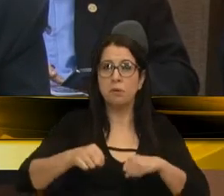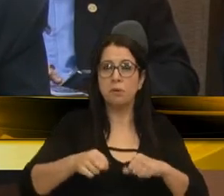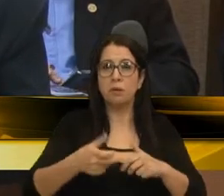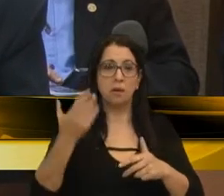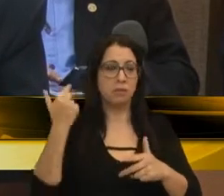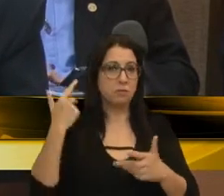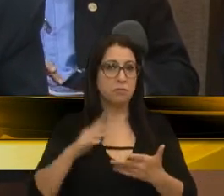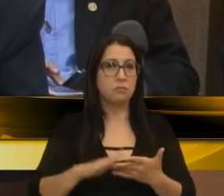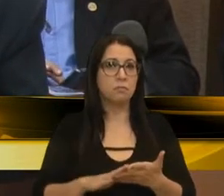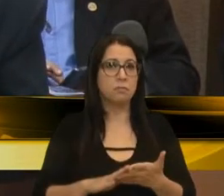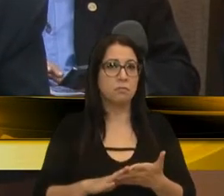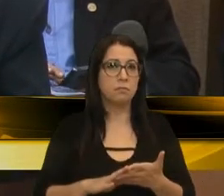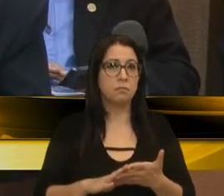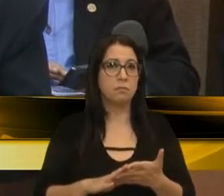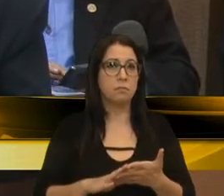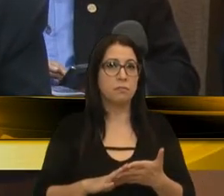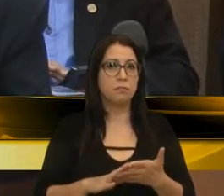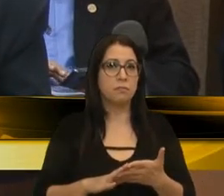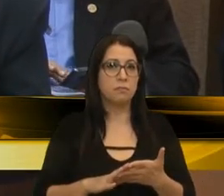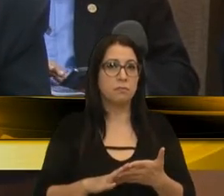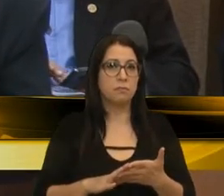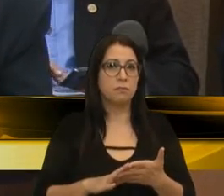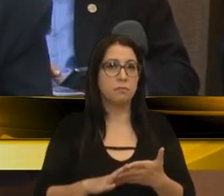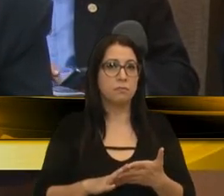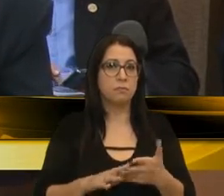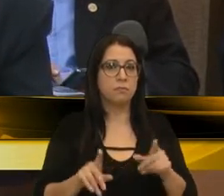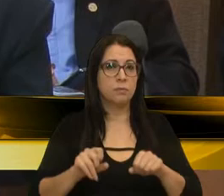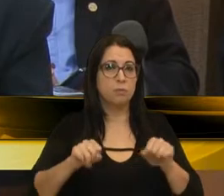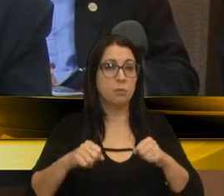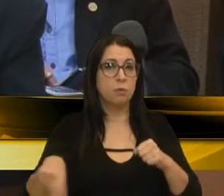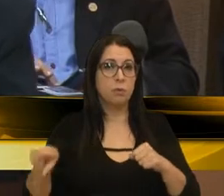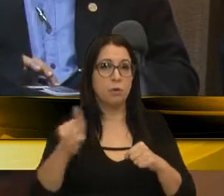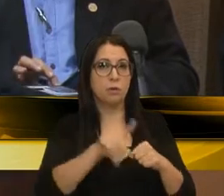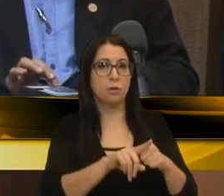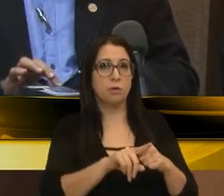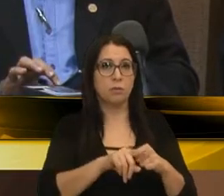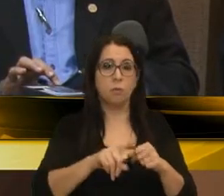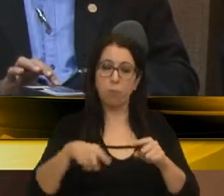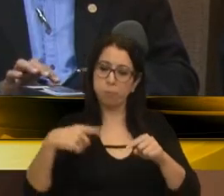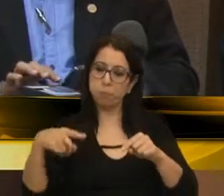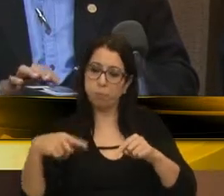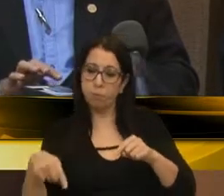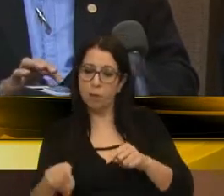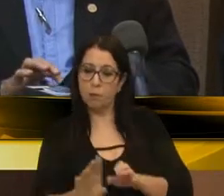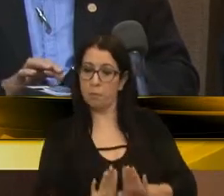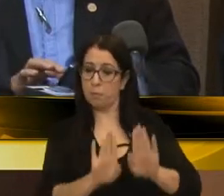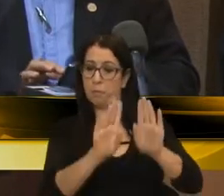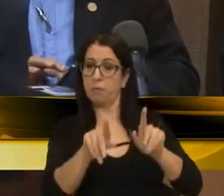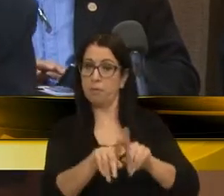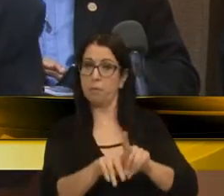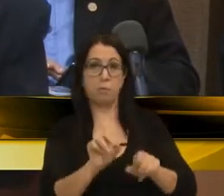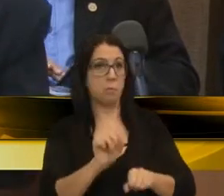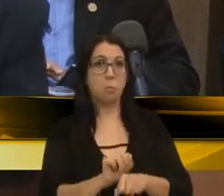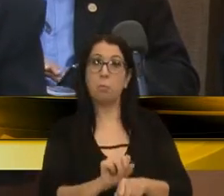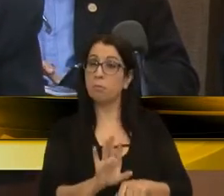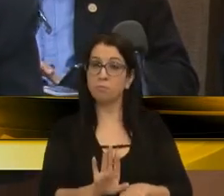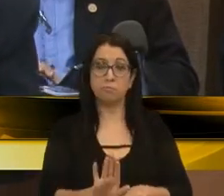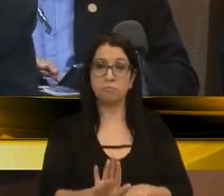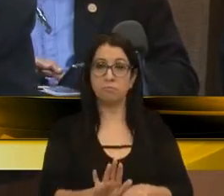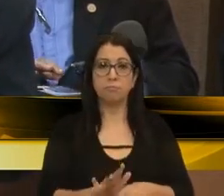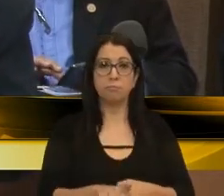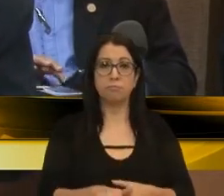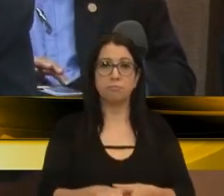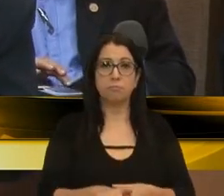época que andavam empinando uma moto com uma roda só, parou, começaram